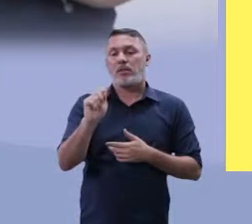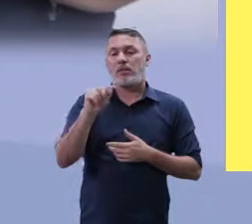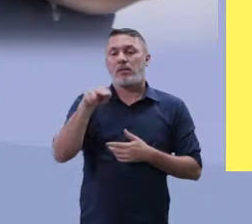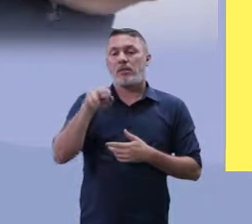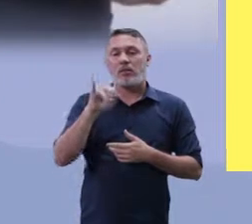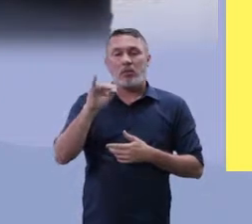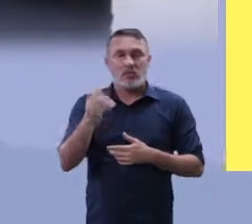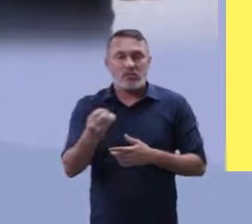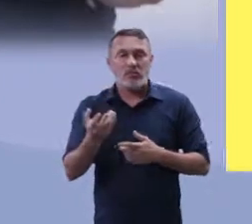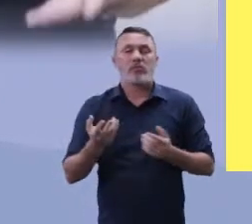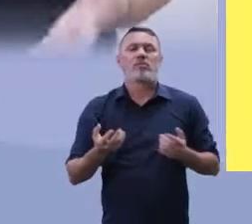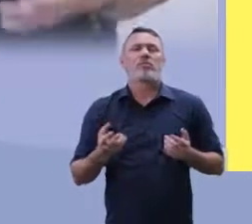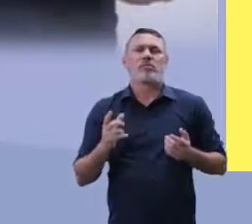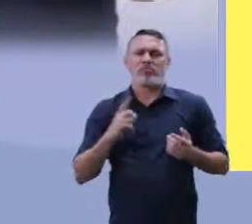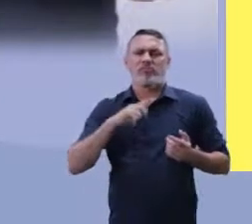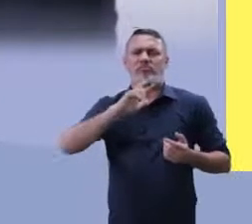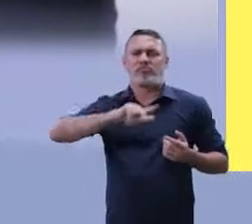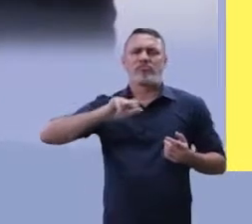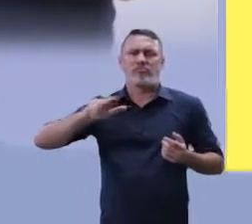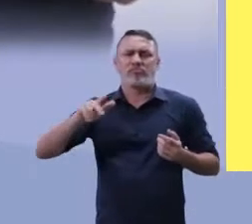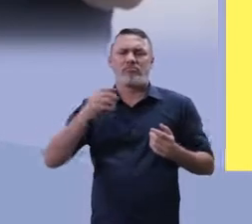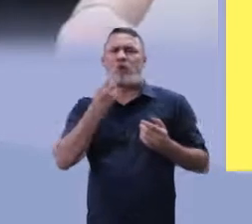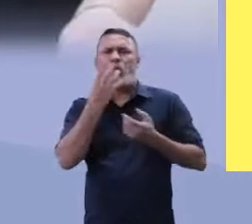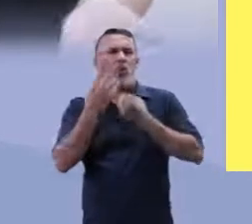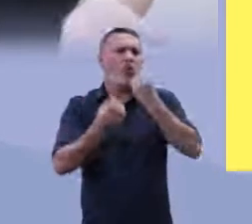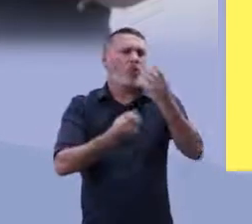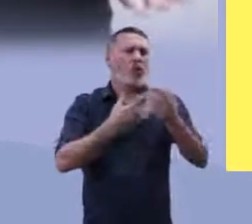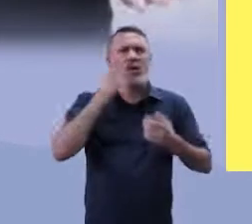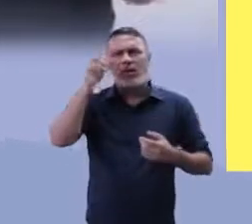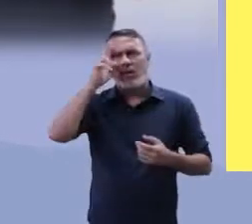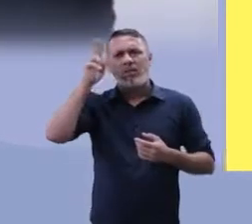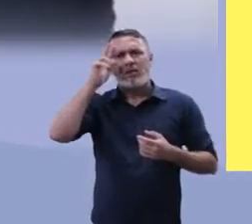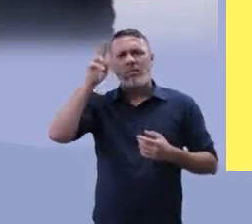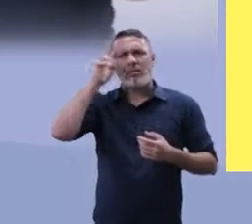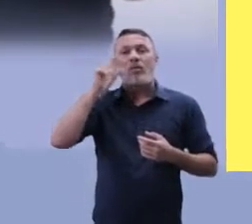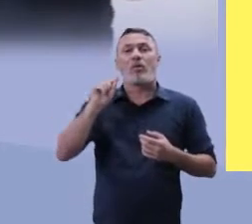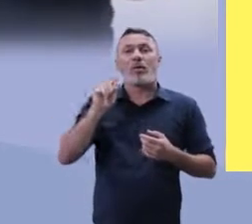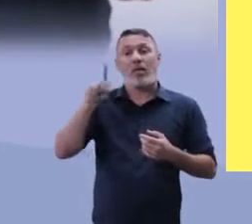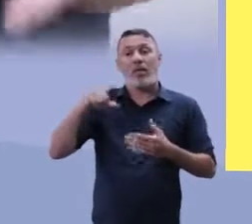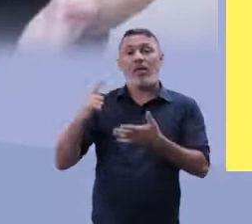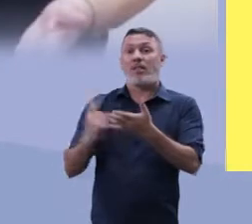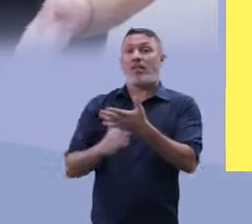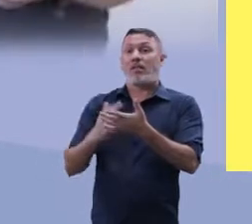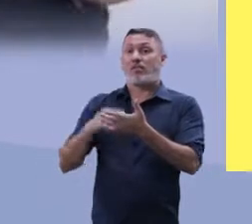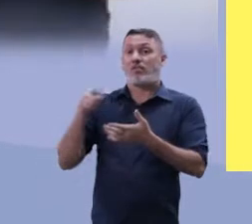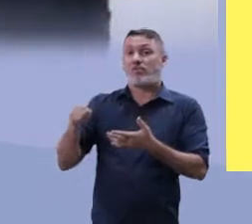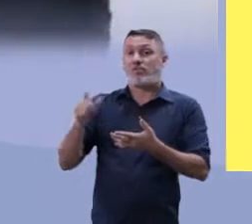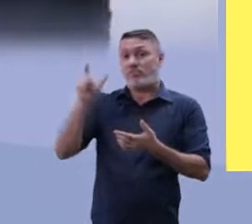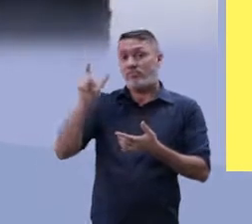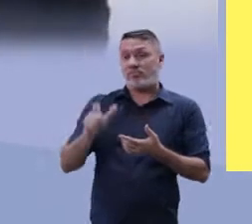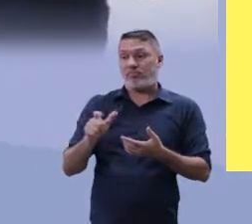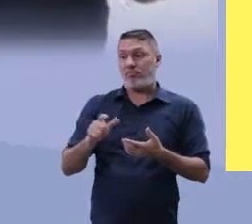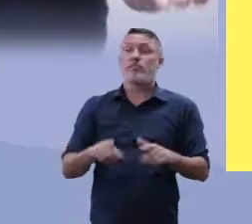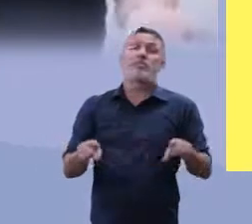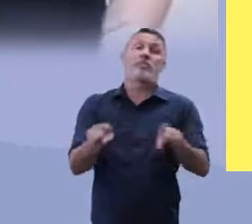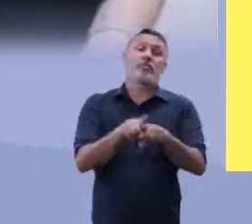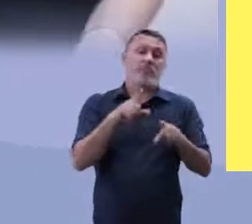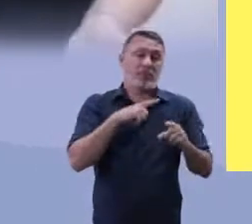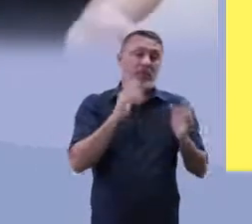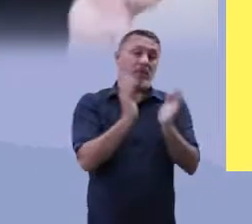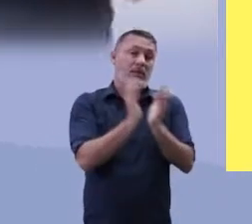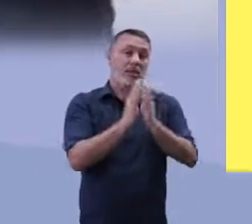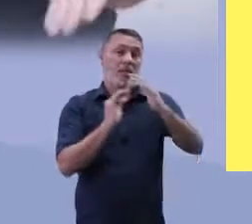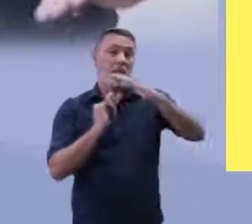ali, né, relembrado e contado em toda a sua riqueza por Euclides da Cunha, os